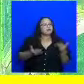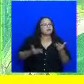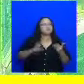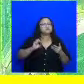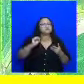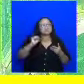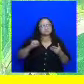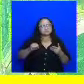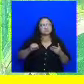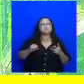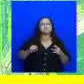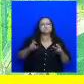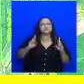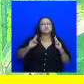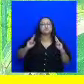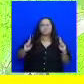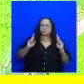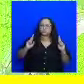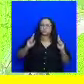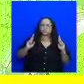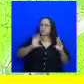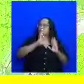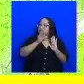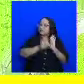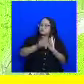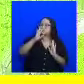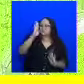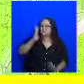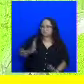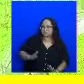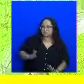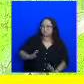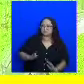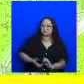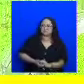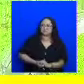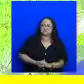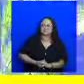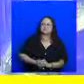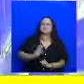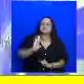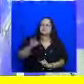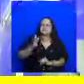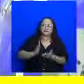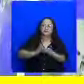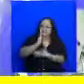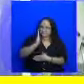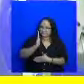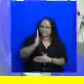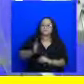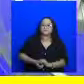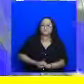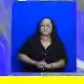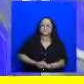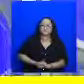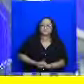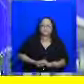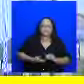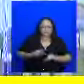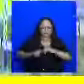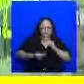a torcida em todo o Brasil, a Time Mania. Bolas posicionadas, valendo!